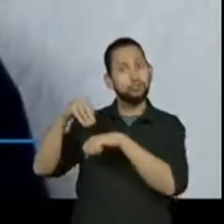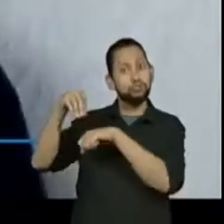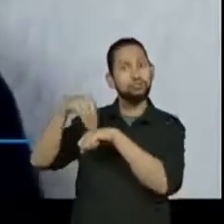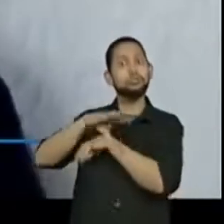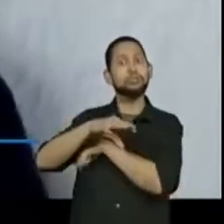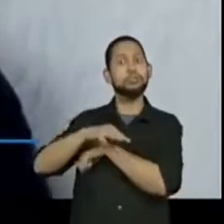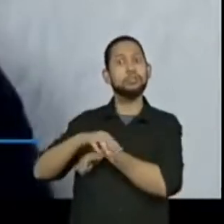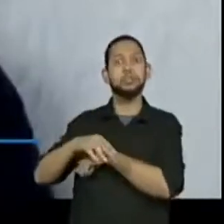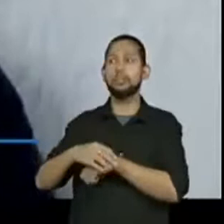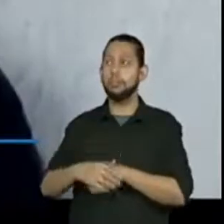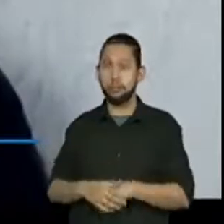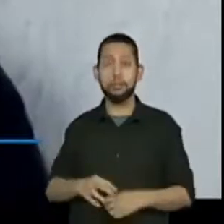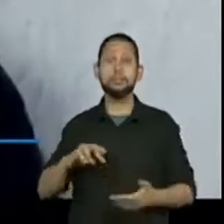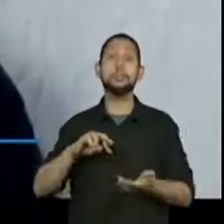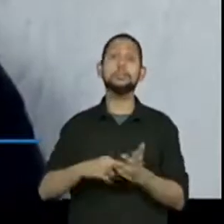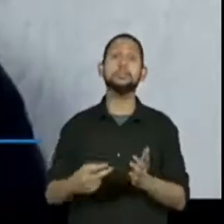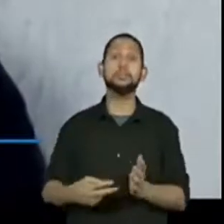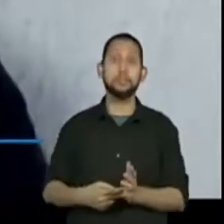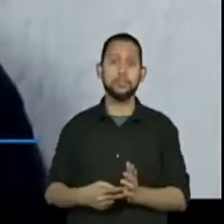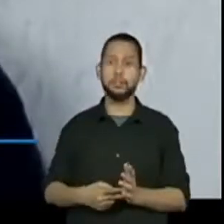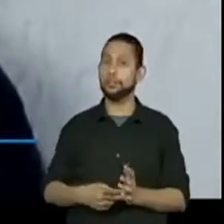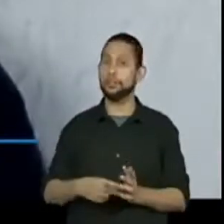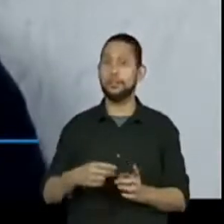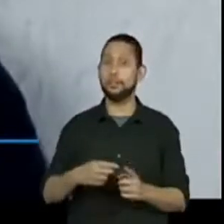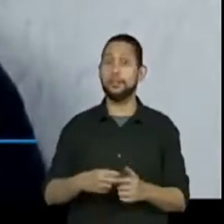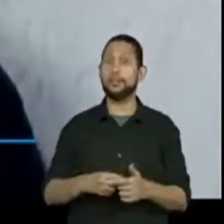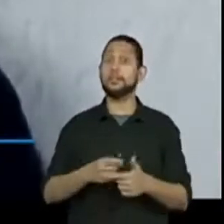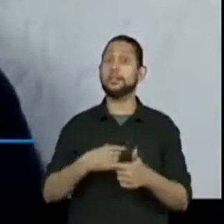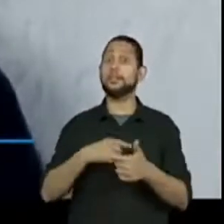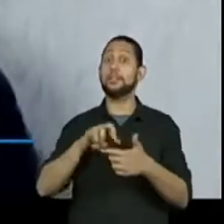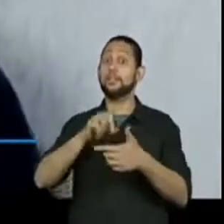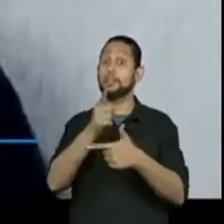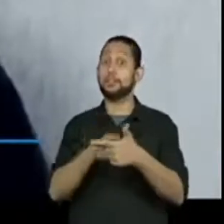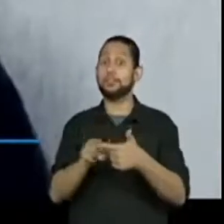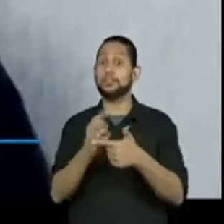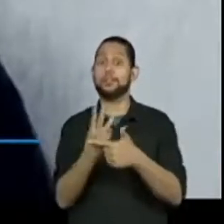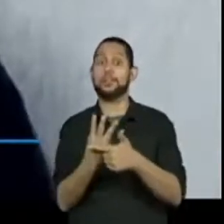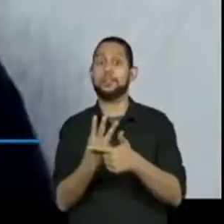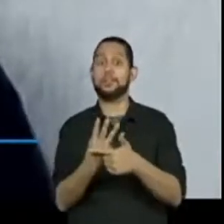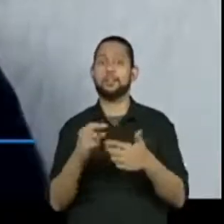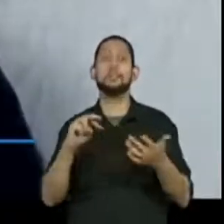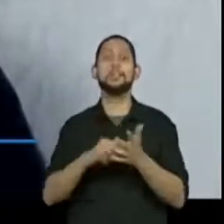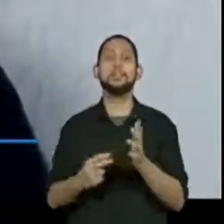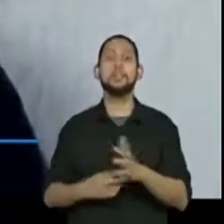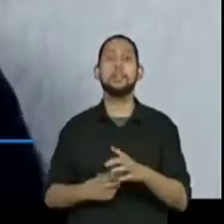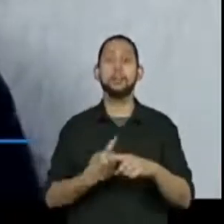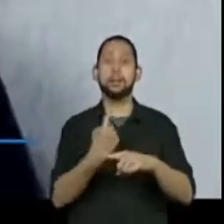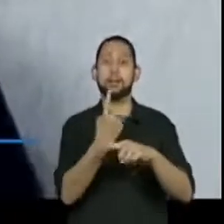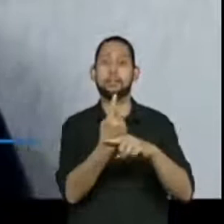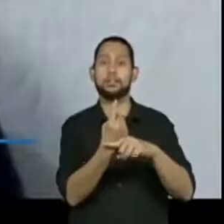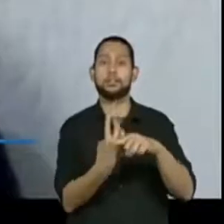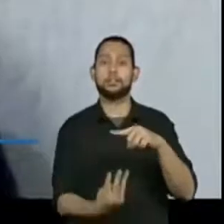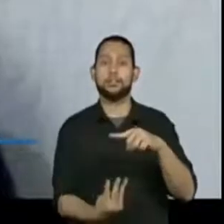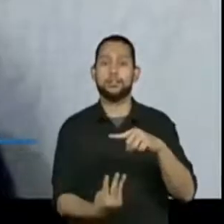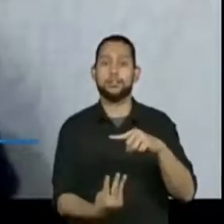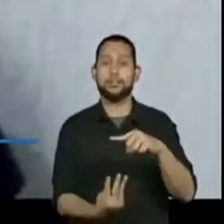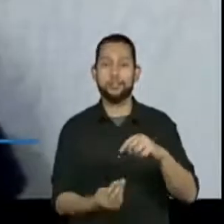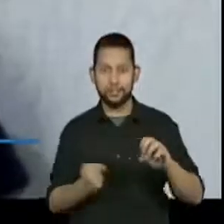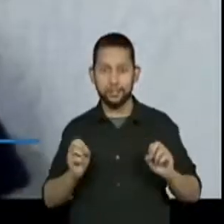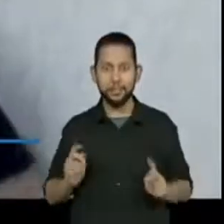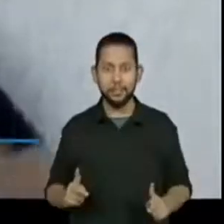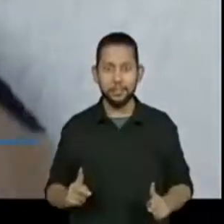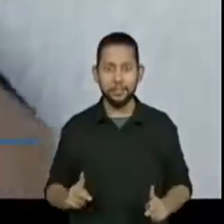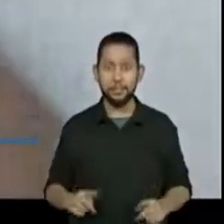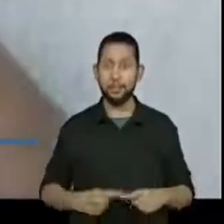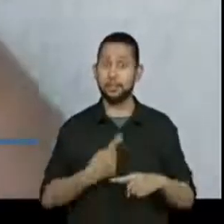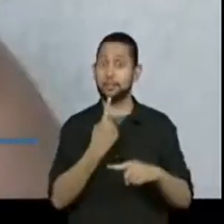hein? Será o triplo não, a terça parte da escala de 100, tá, professores?